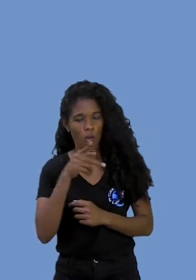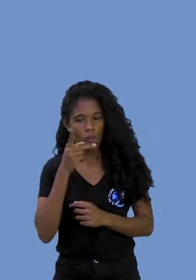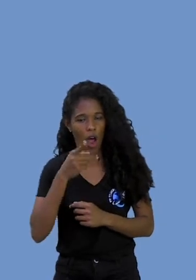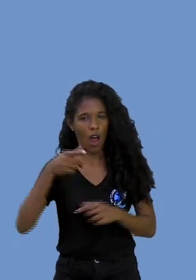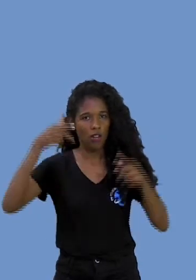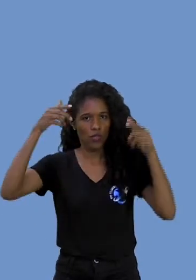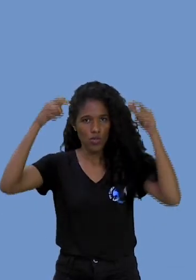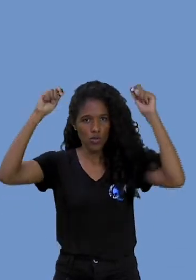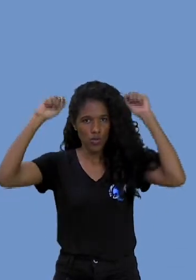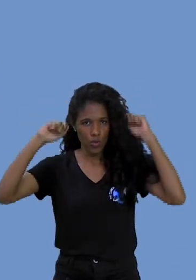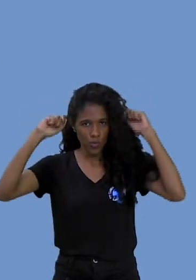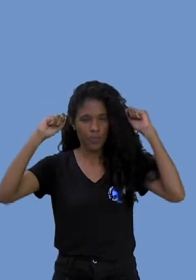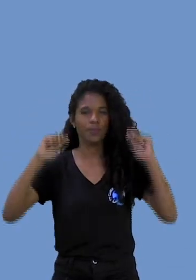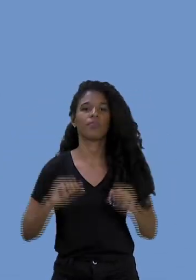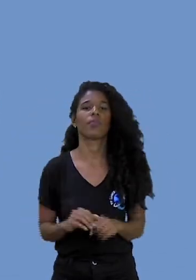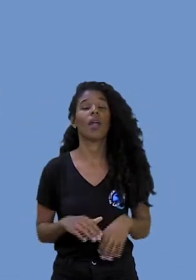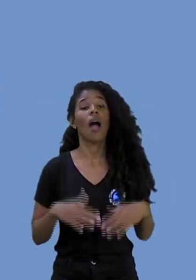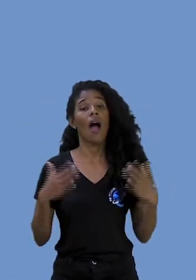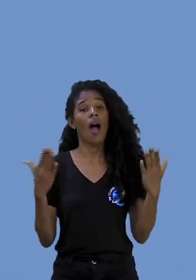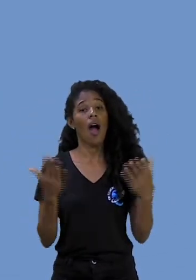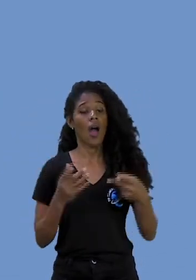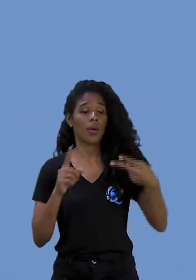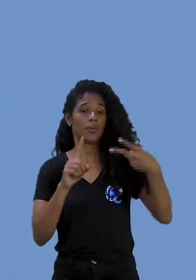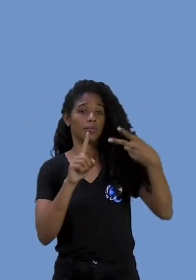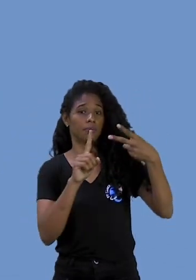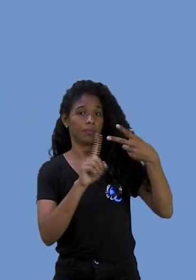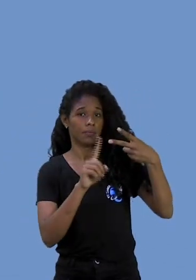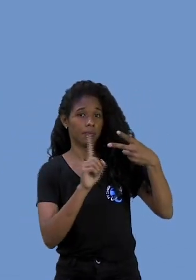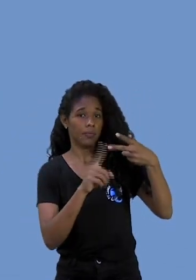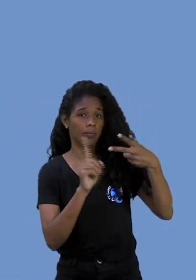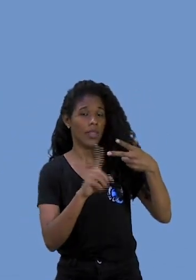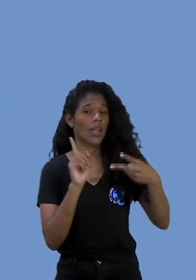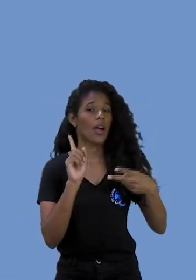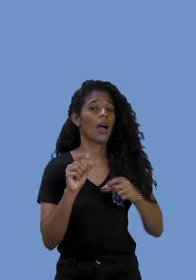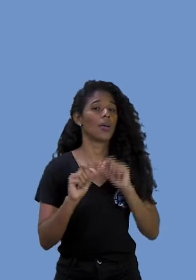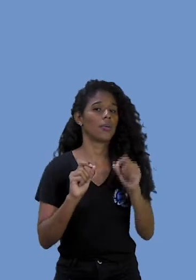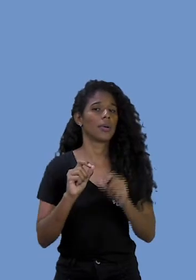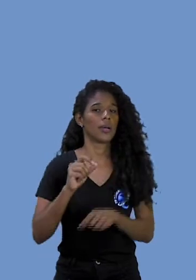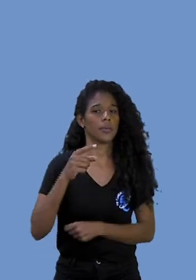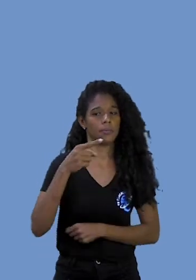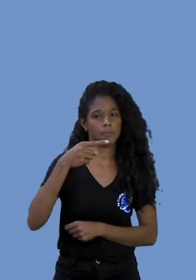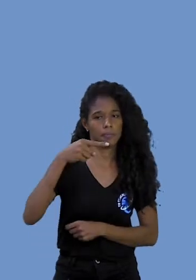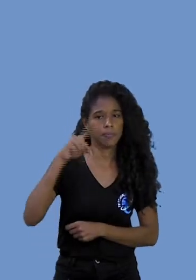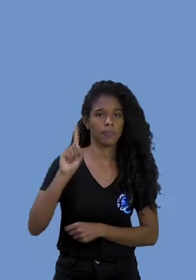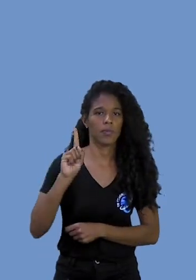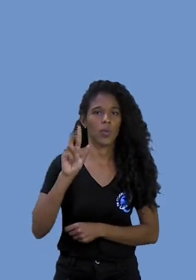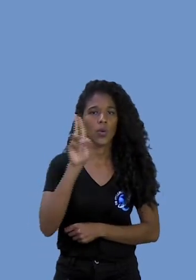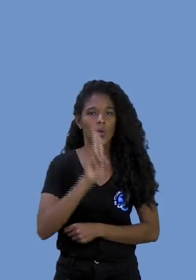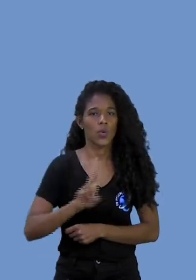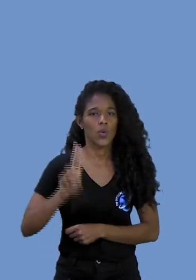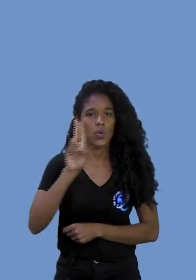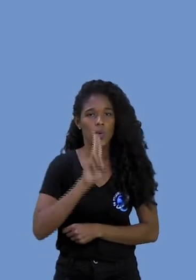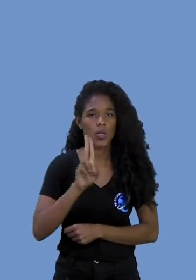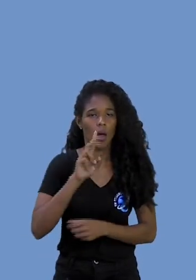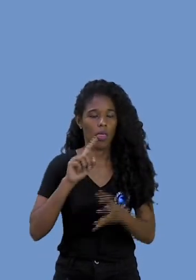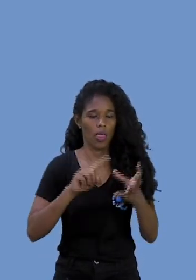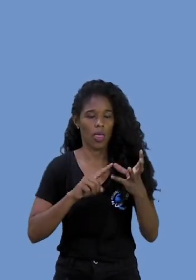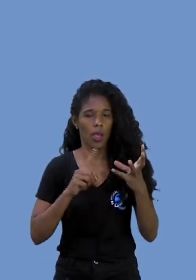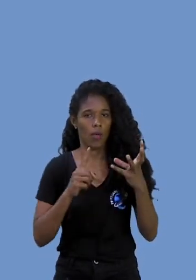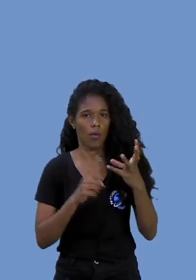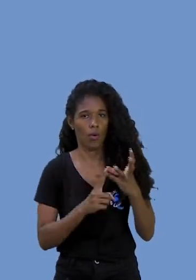acento agudo, ele é usado nas vogais tônicas, I e U. Exemplo,